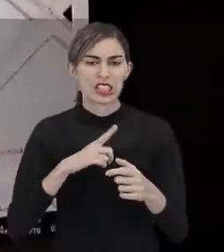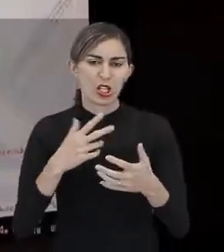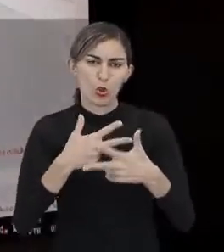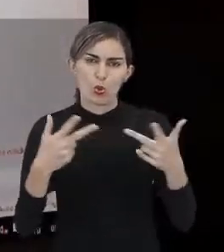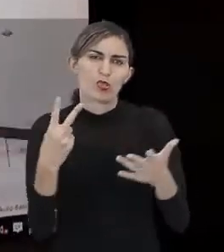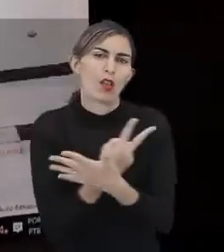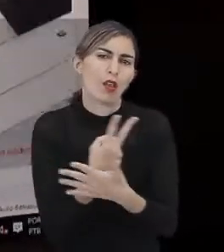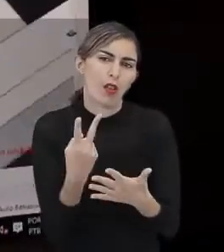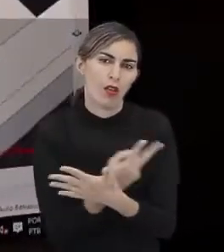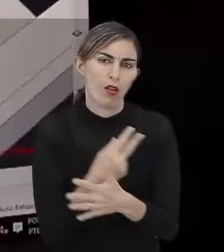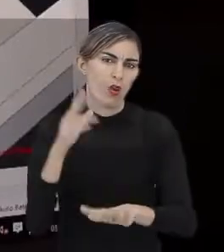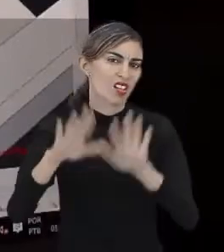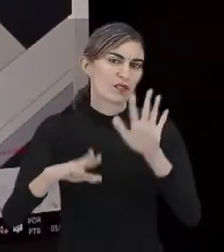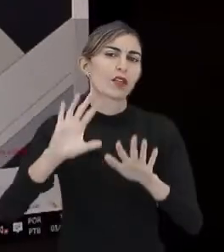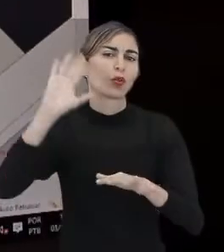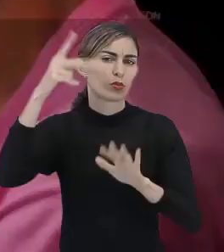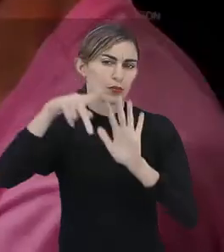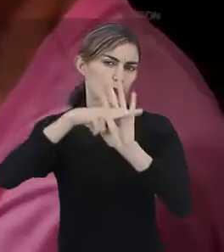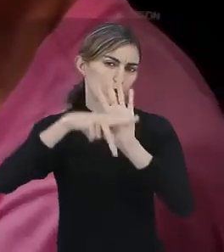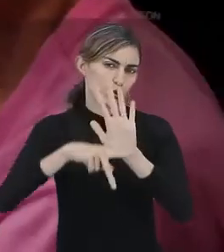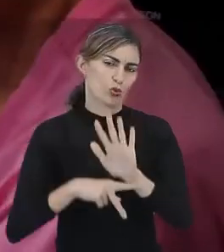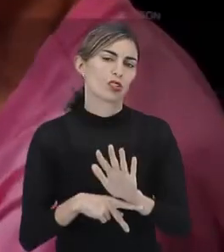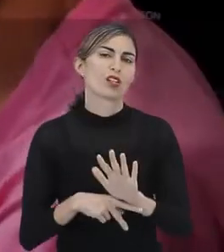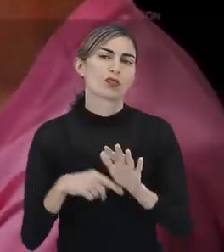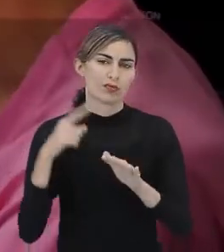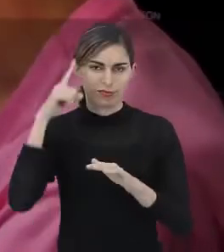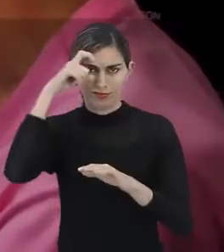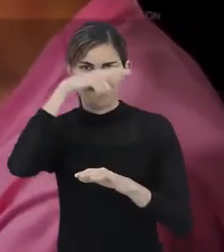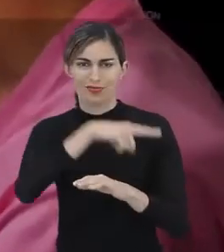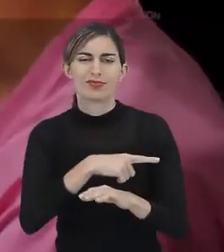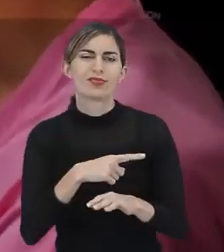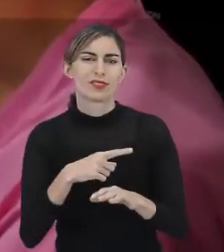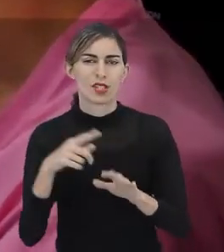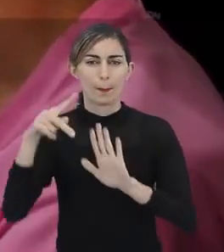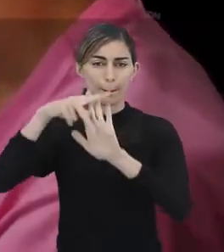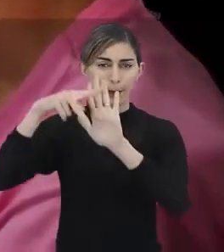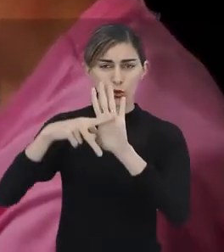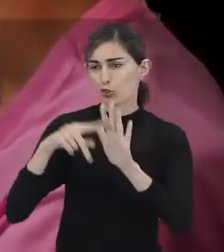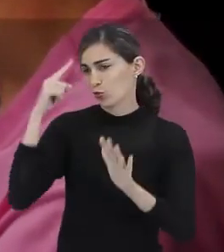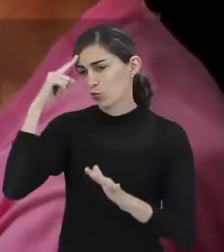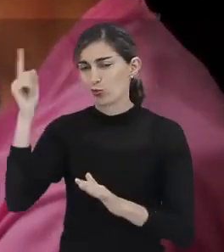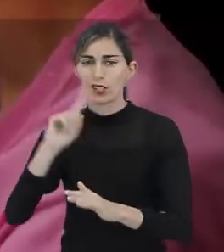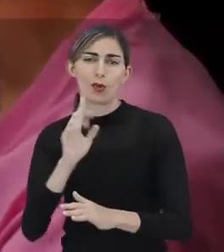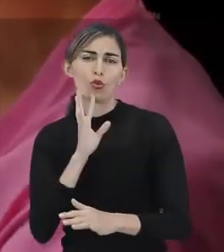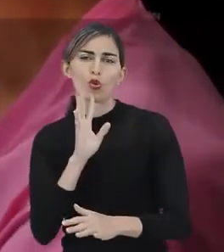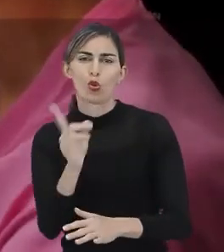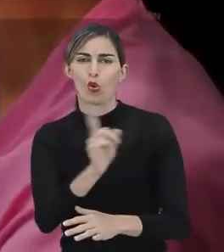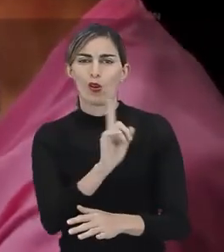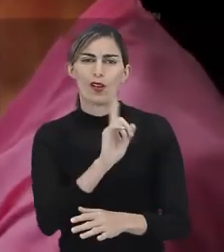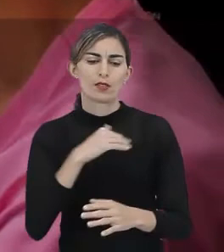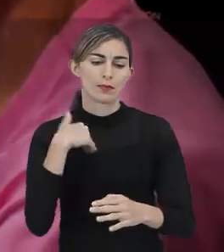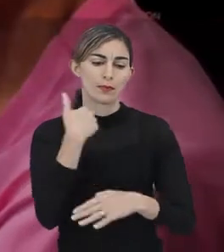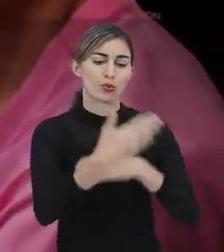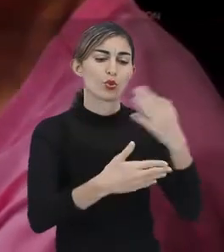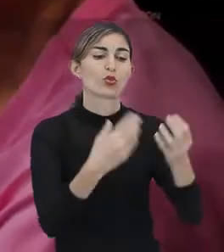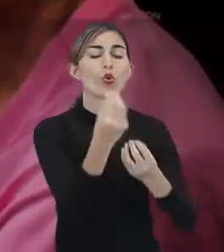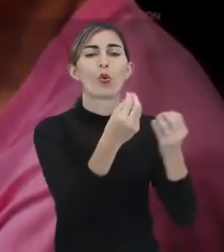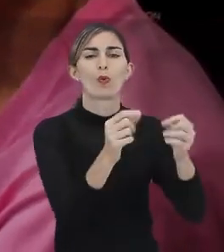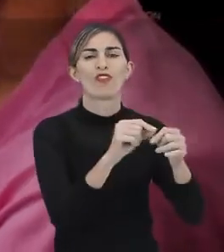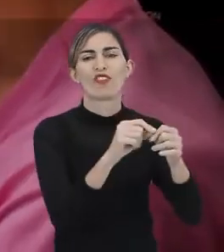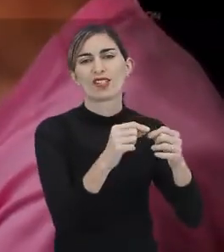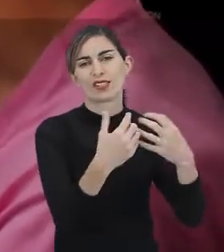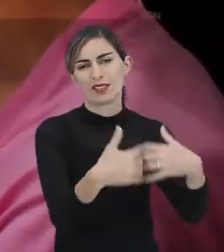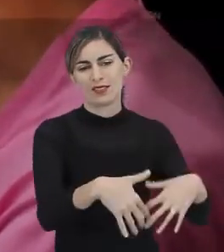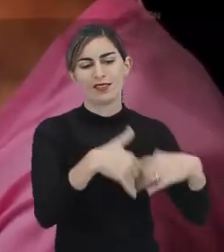Se tem alguma falha de projeto, porque geralmente é uma dificuldade que temos, que os projetistas não conhecem muitas vezes o processo